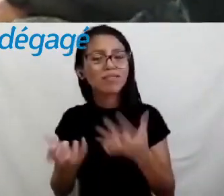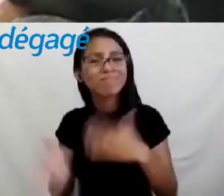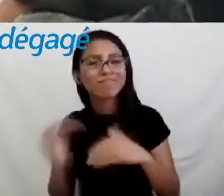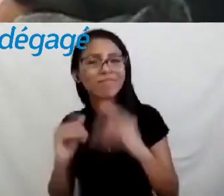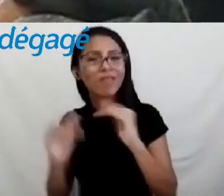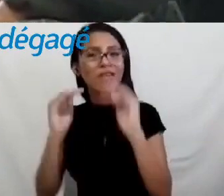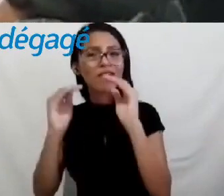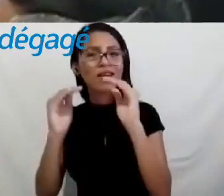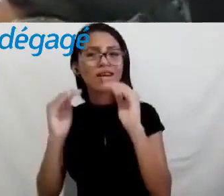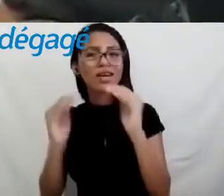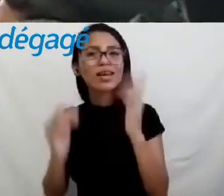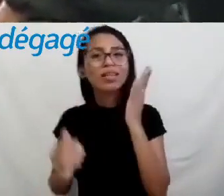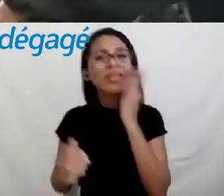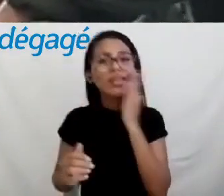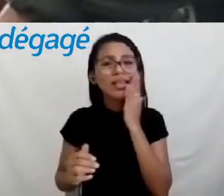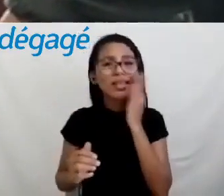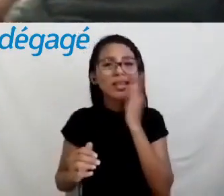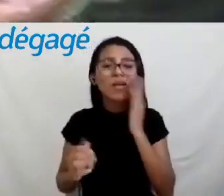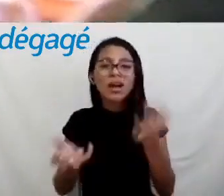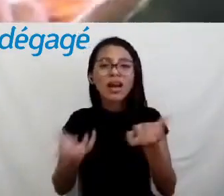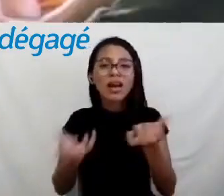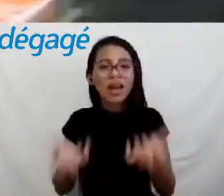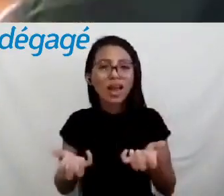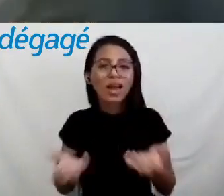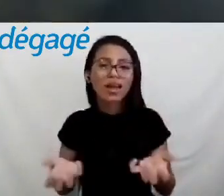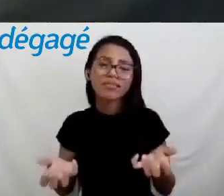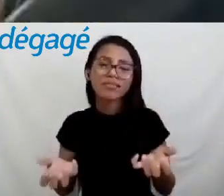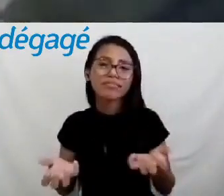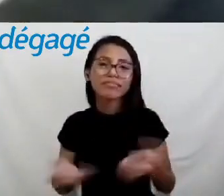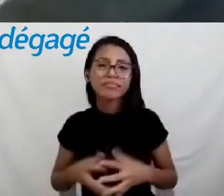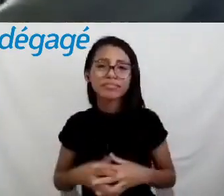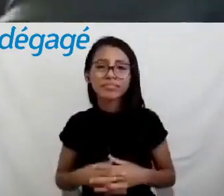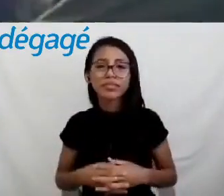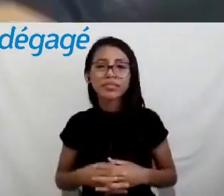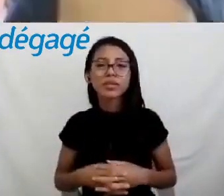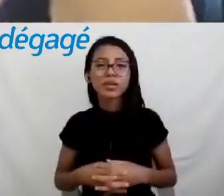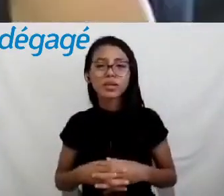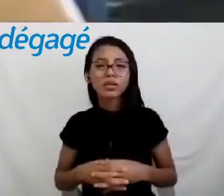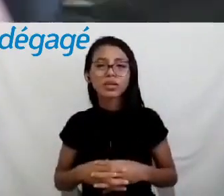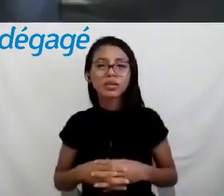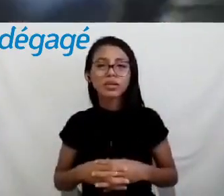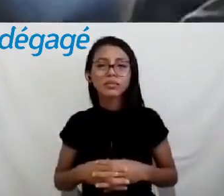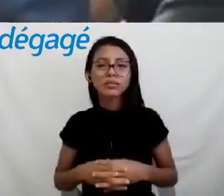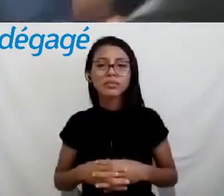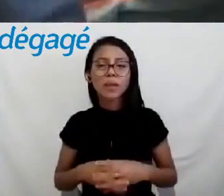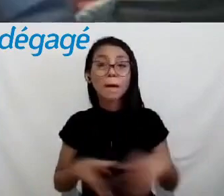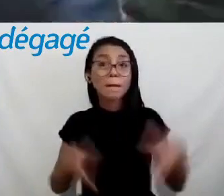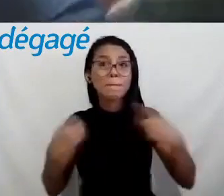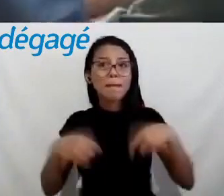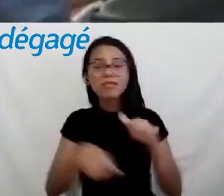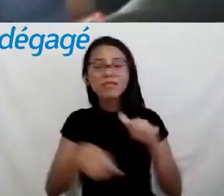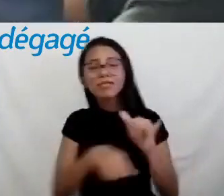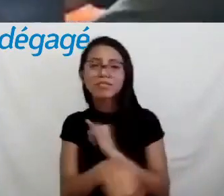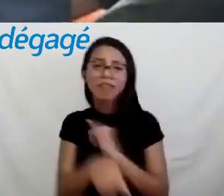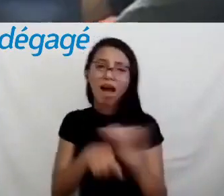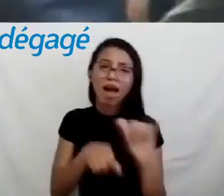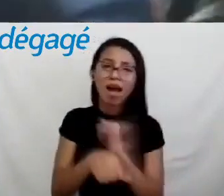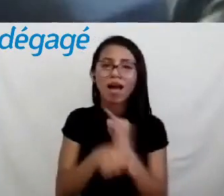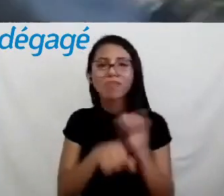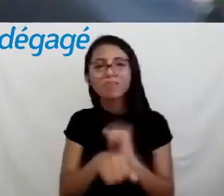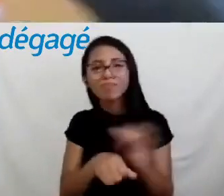nos apresentar. Eu, sim, mas tem que ser. E quem não quer, às vezes, aquela